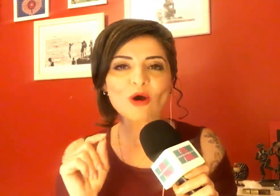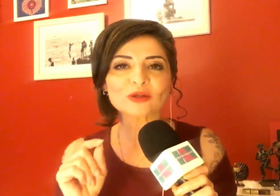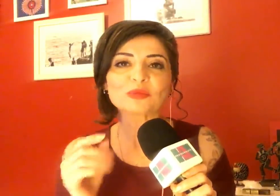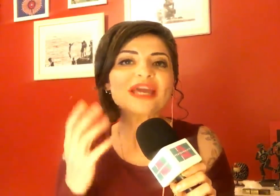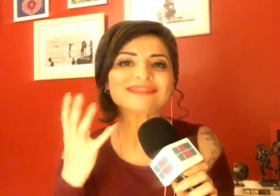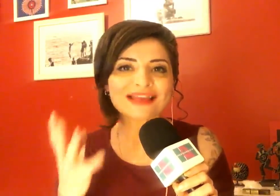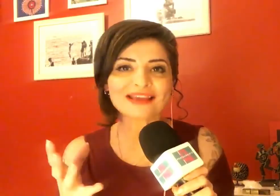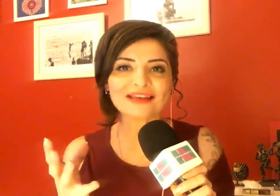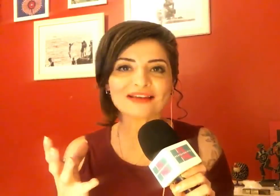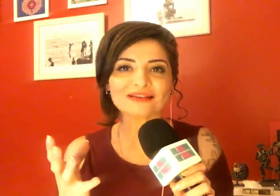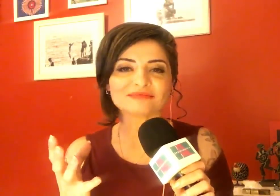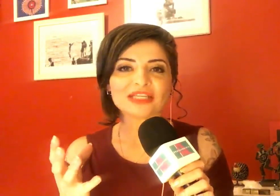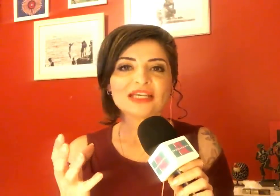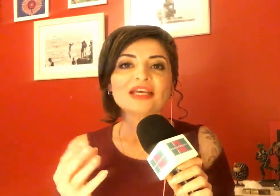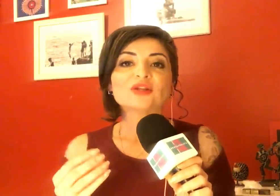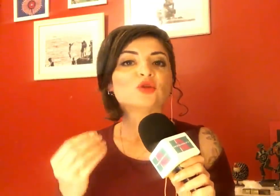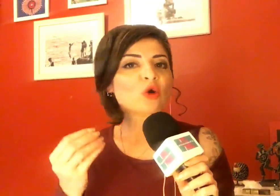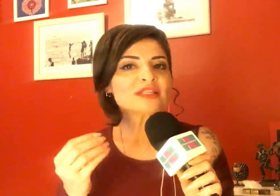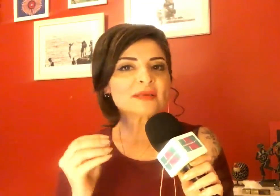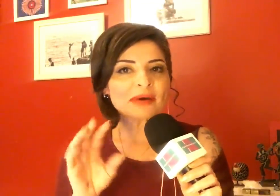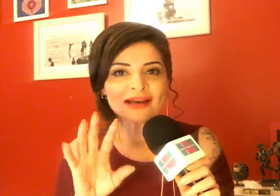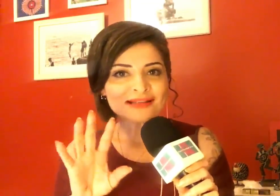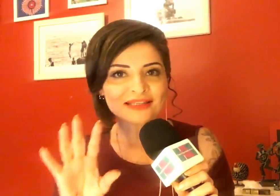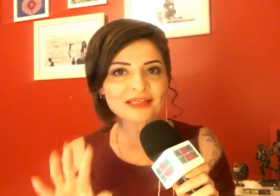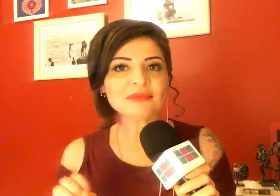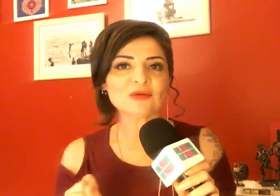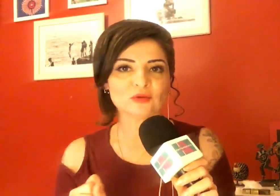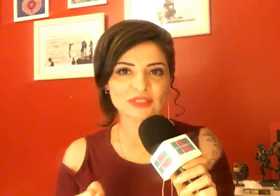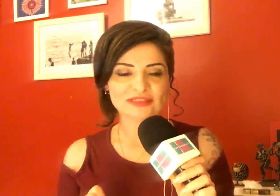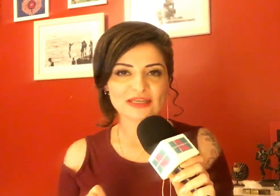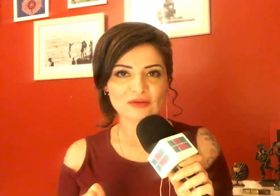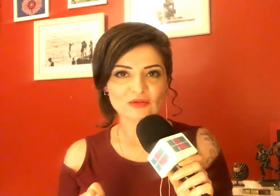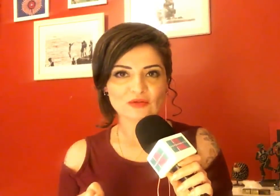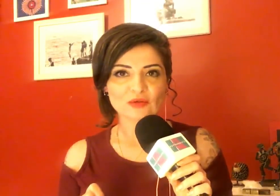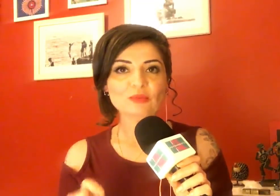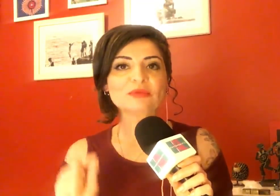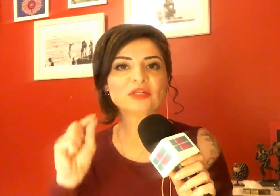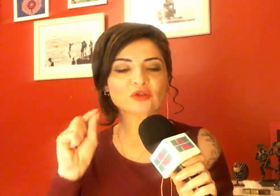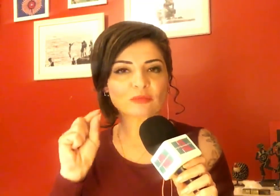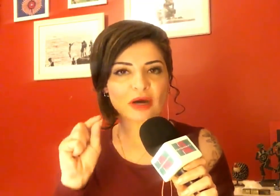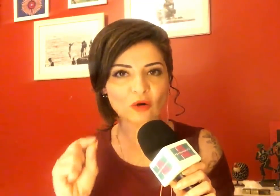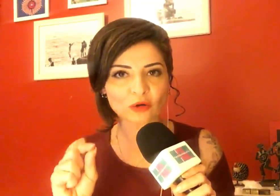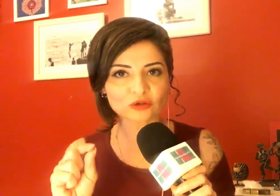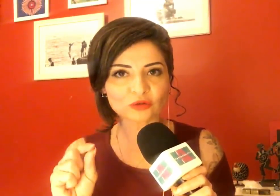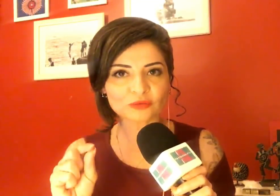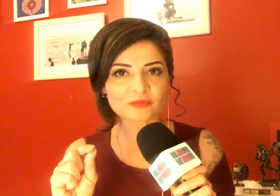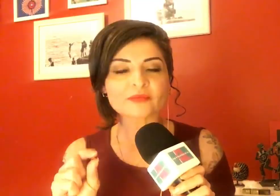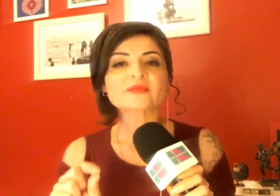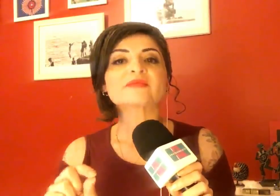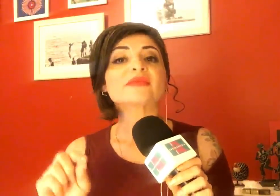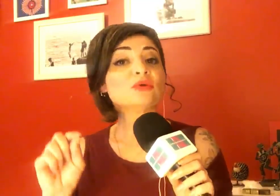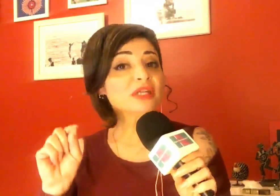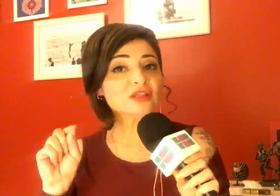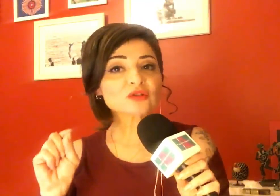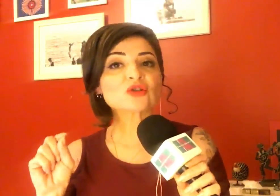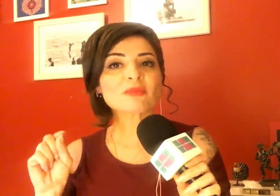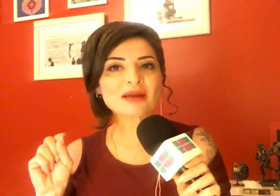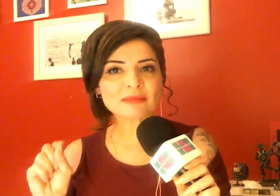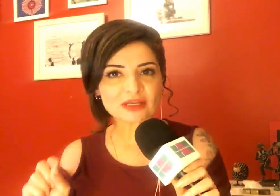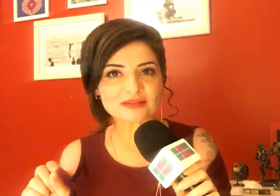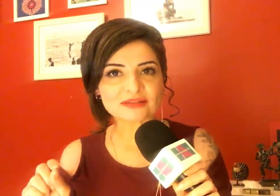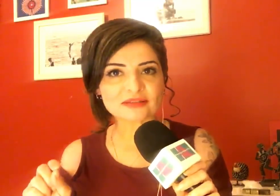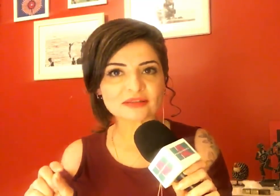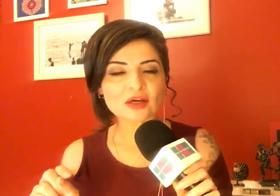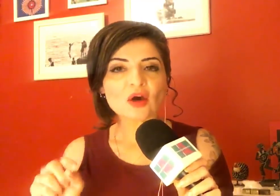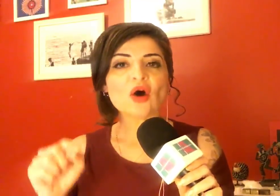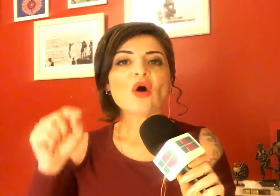qual concordam, porque é técnica, dois que parecem inimigos no STF, o ministro Barroso e o ministro